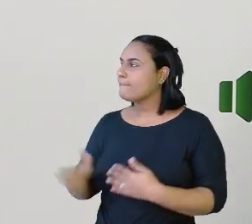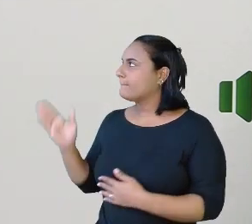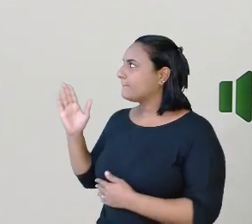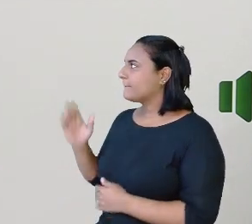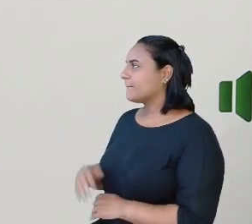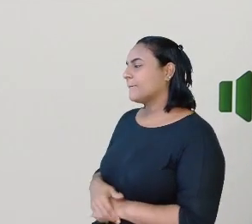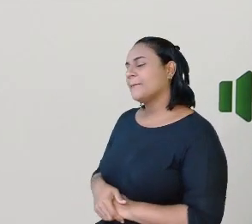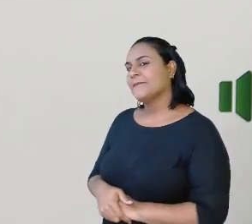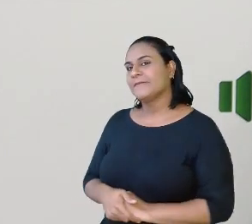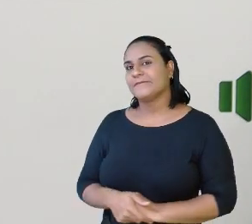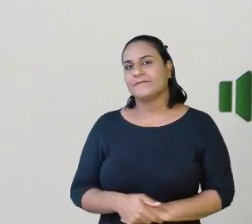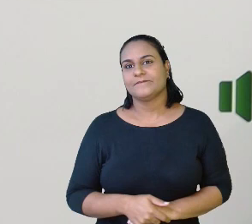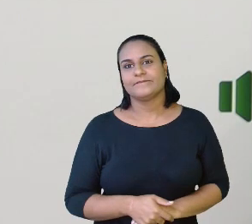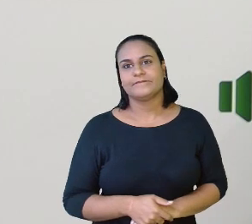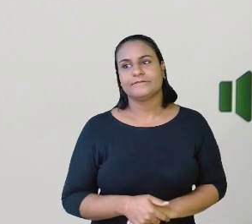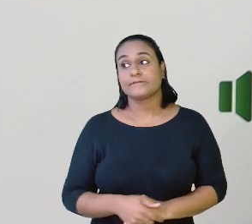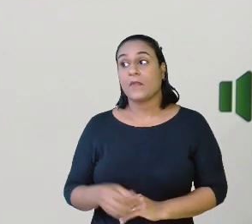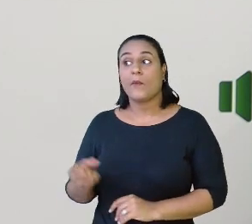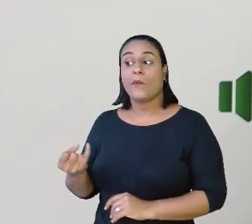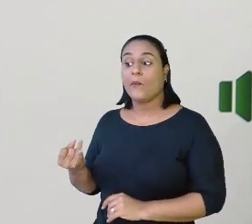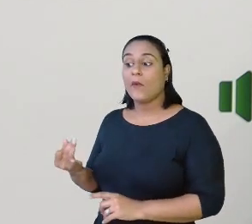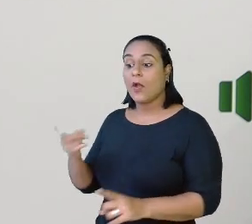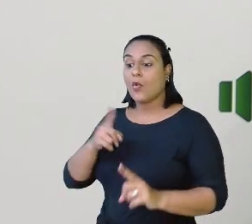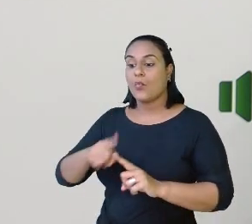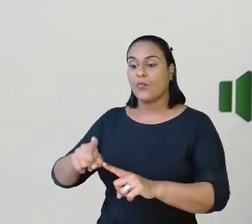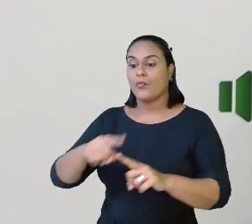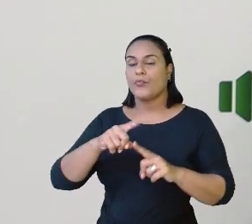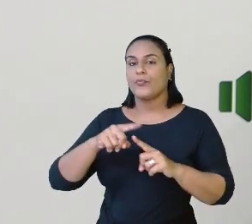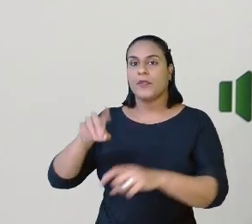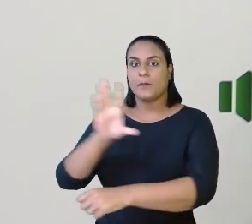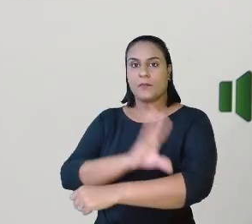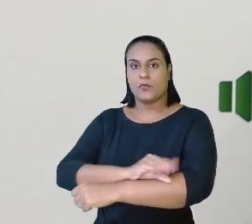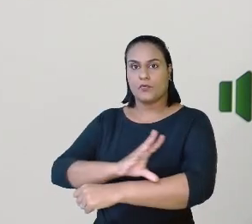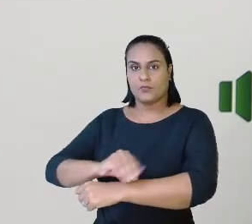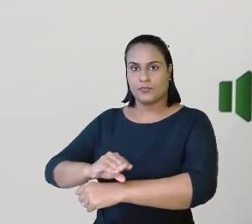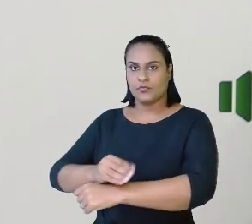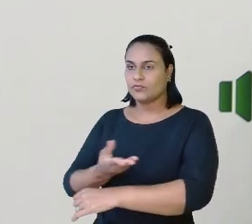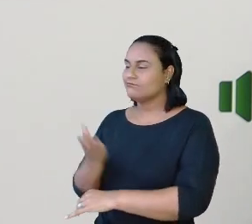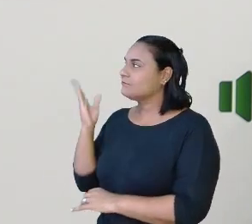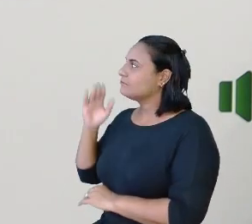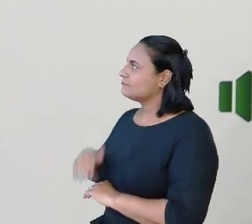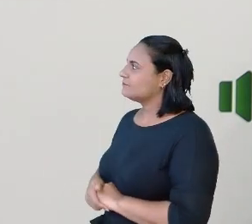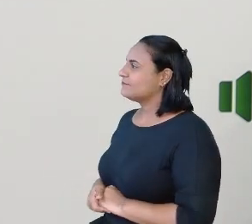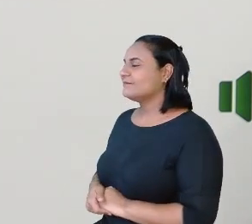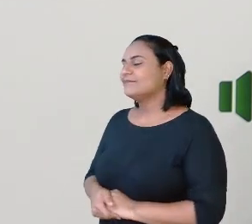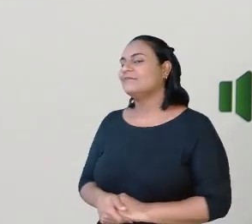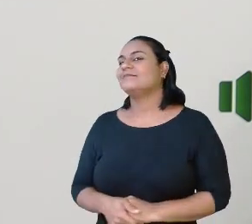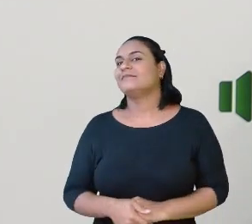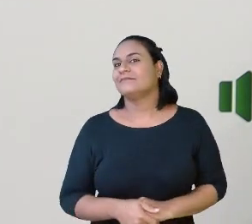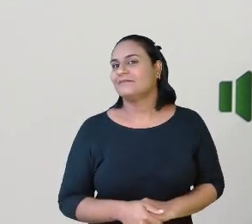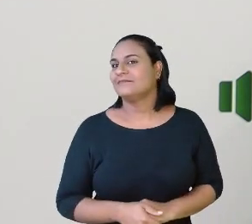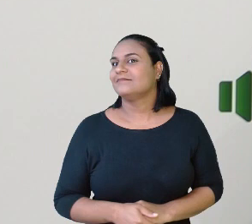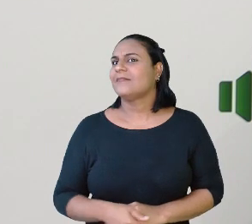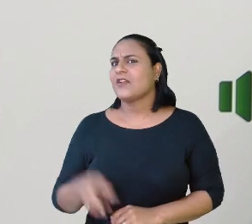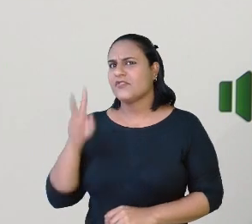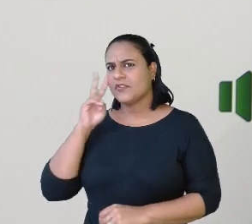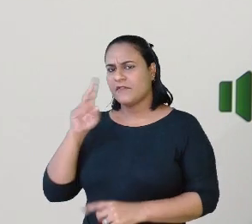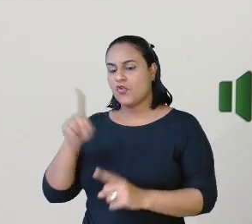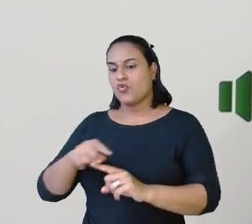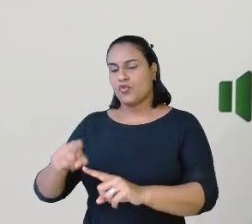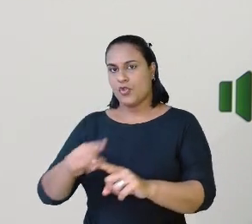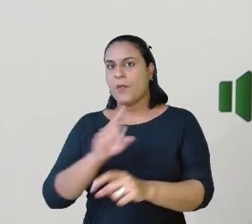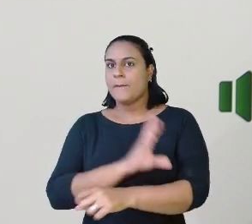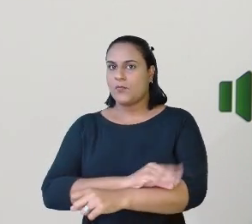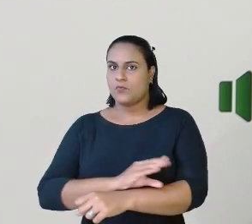ó. Quais são os tipos de músculos? Acabamos de ver. Tipos